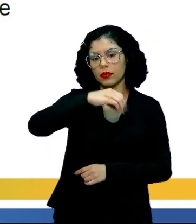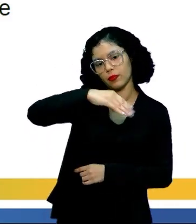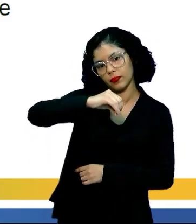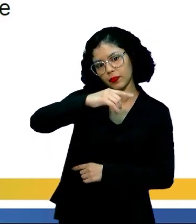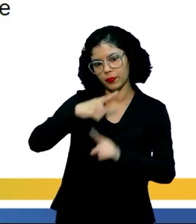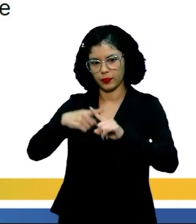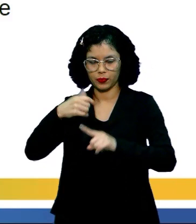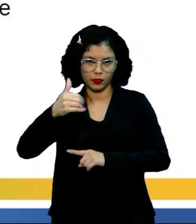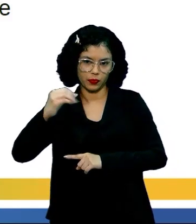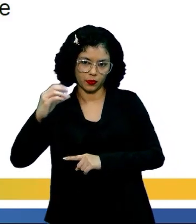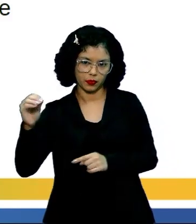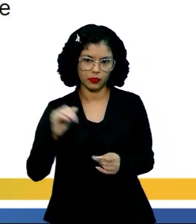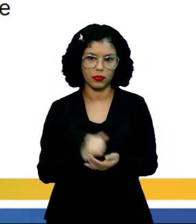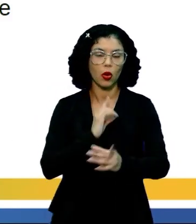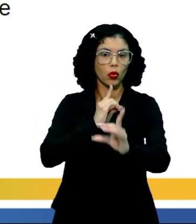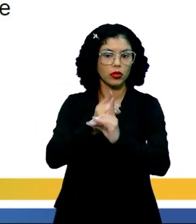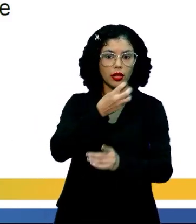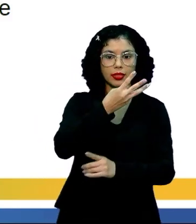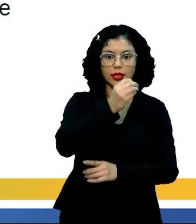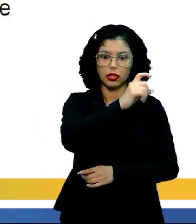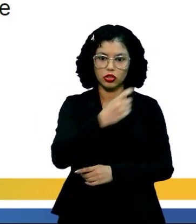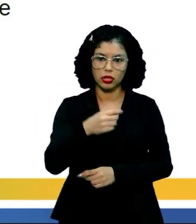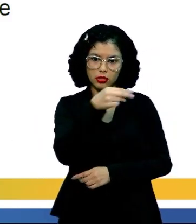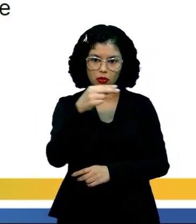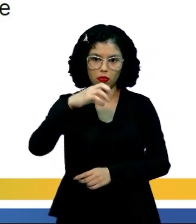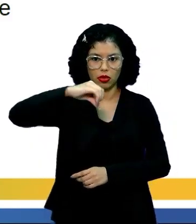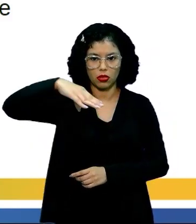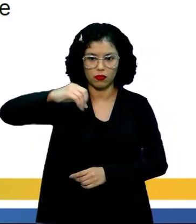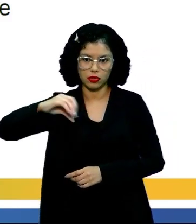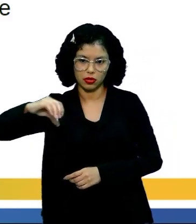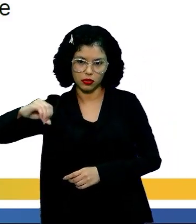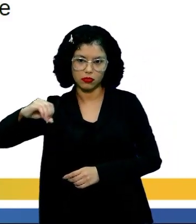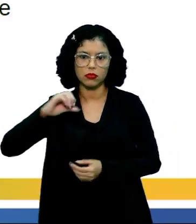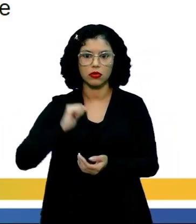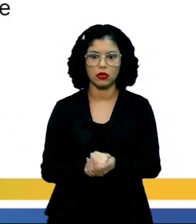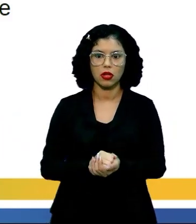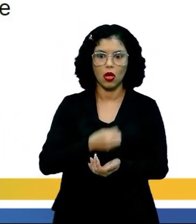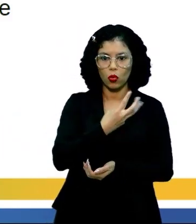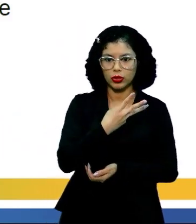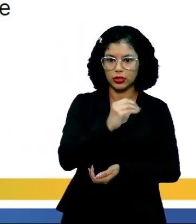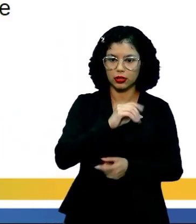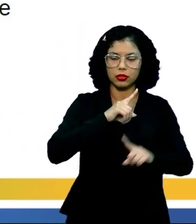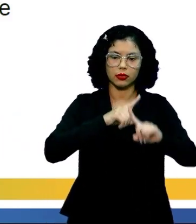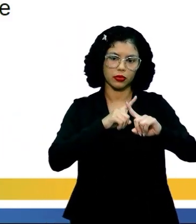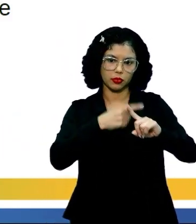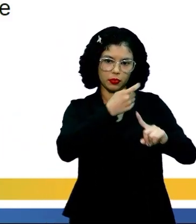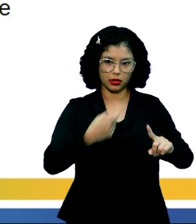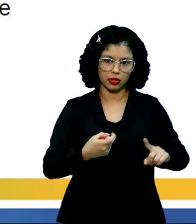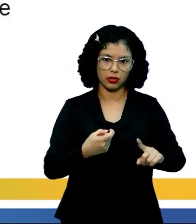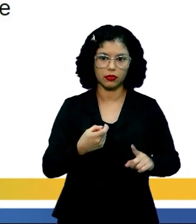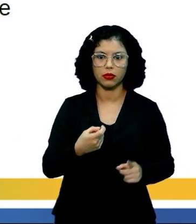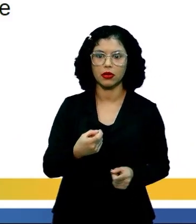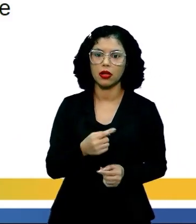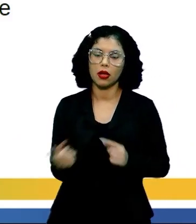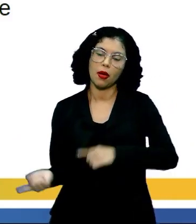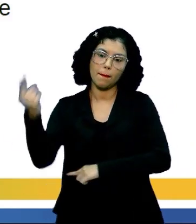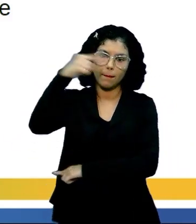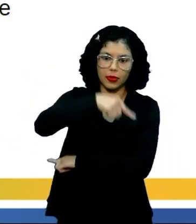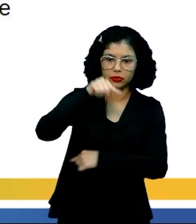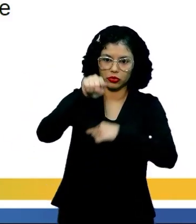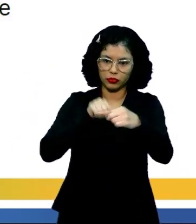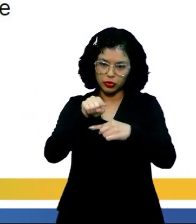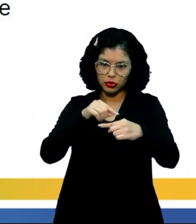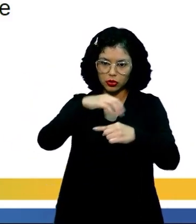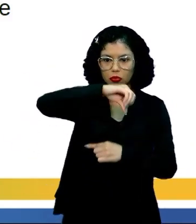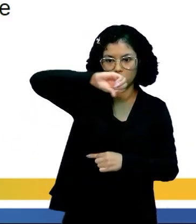90, eu vou encontrar que 30x é 900, o 30 que está multiplicando passa